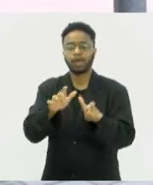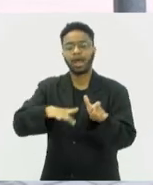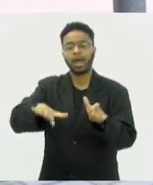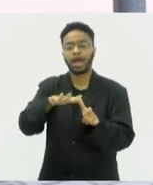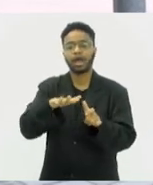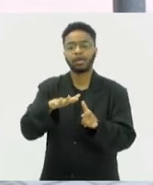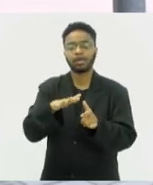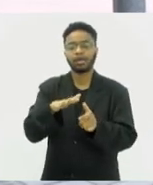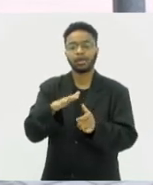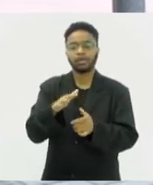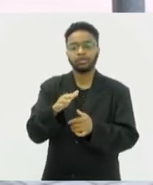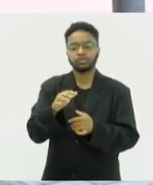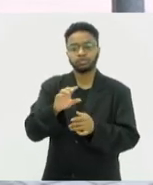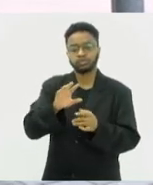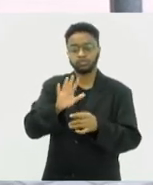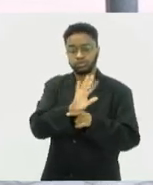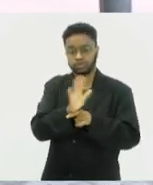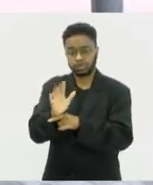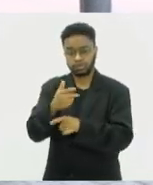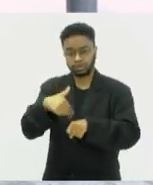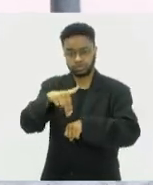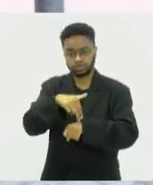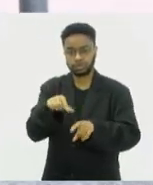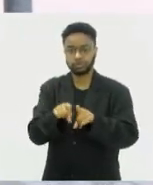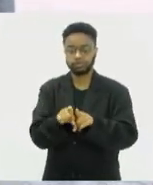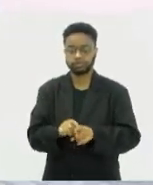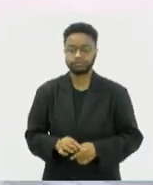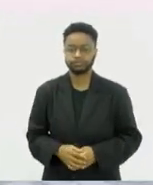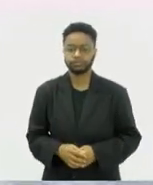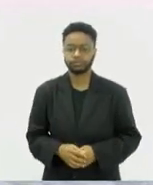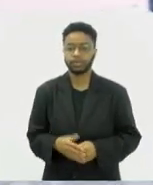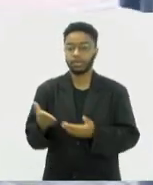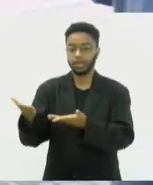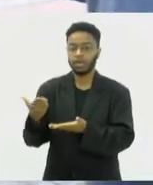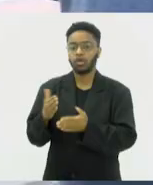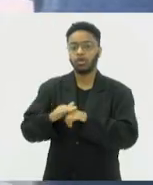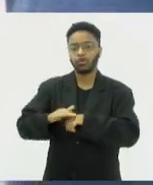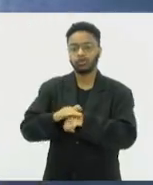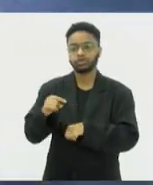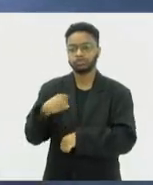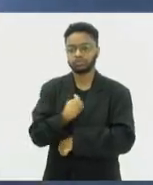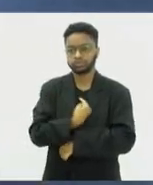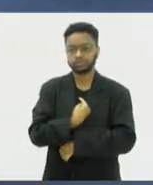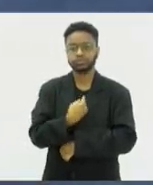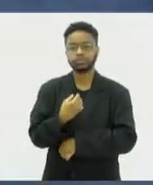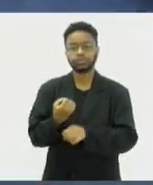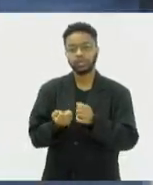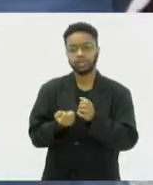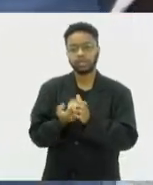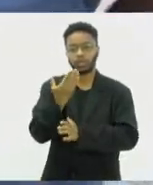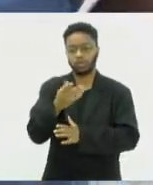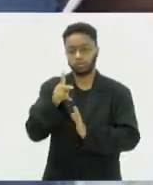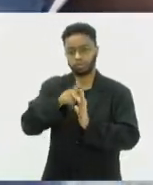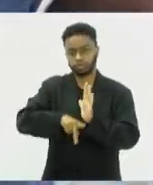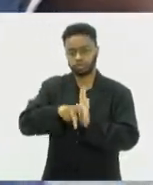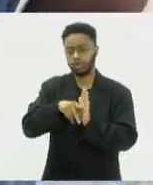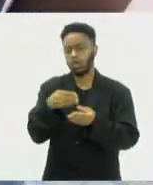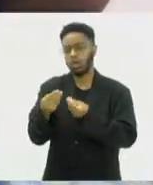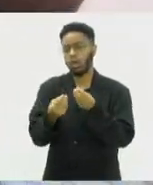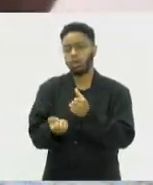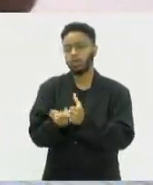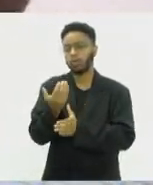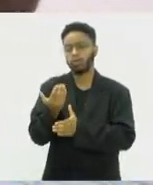para o cinema nacional também. Quem conversa essa manhã conosco é o Cavi Borges, idealizador desse grande projeto. Cavi, de que forma surgiu essa